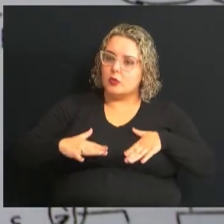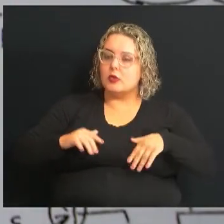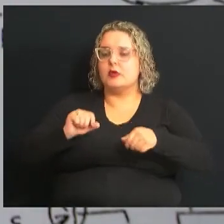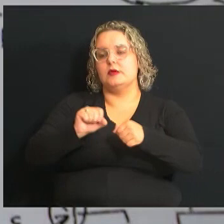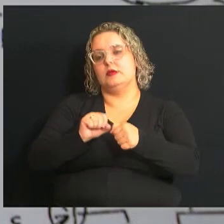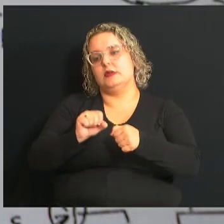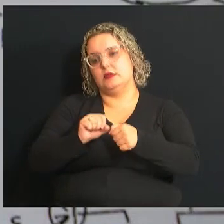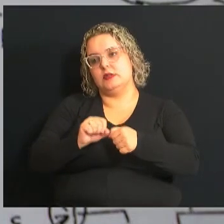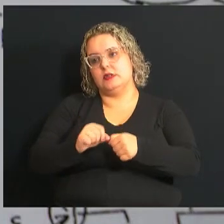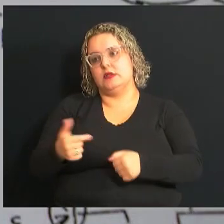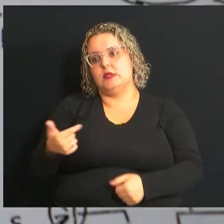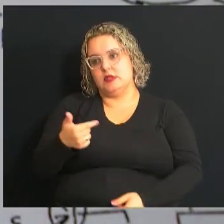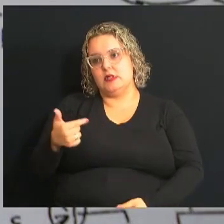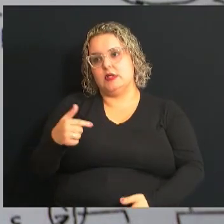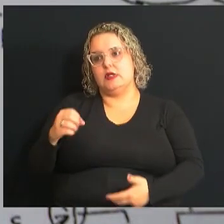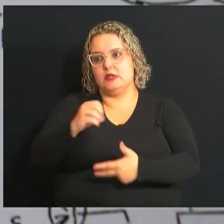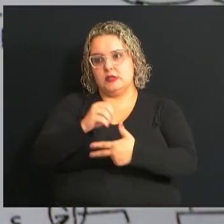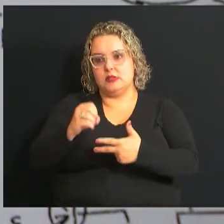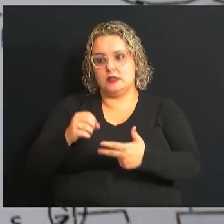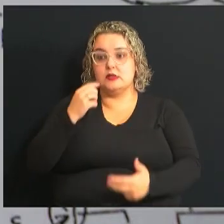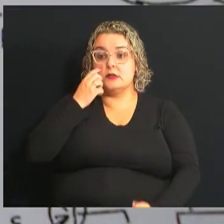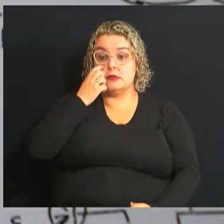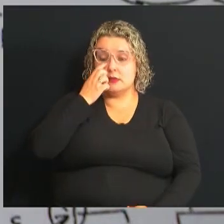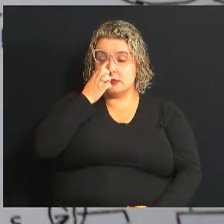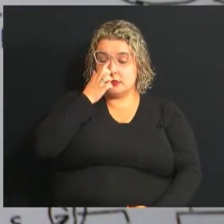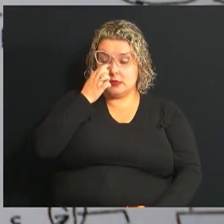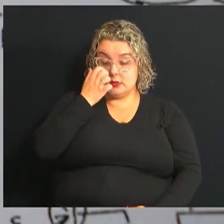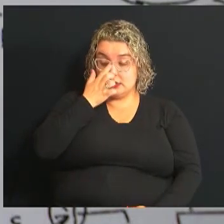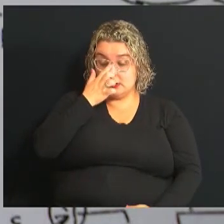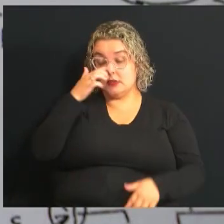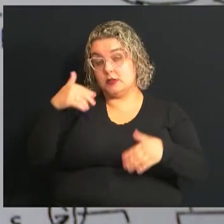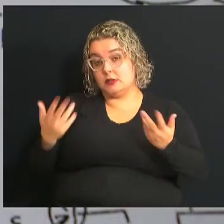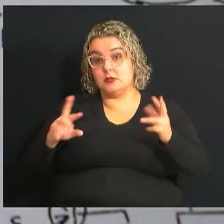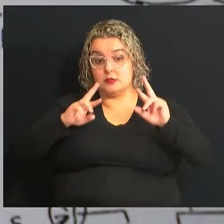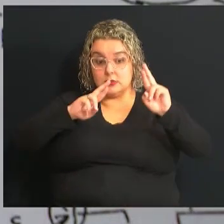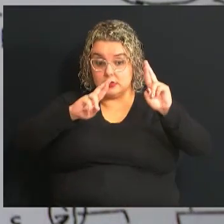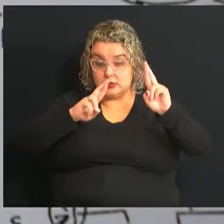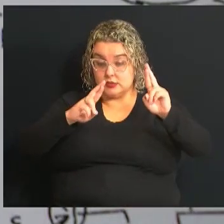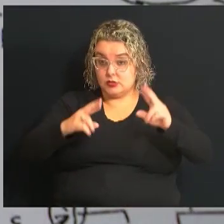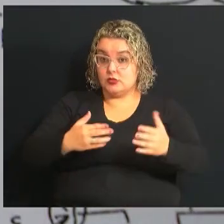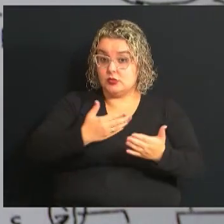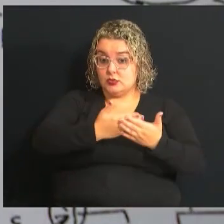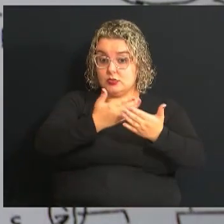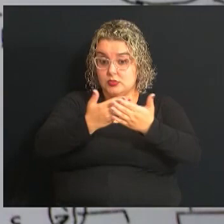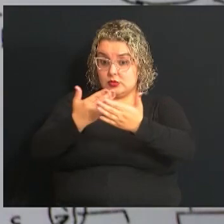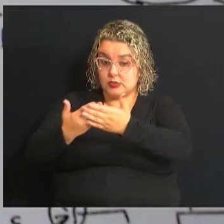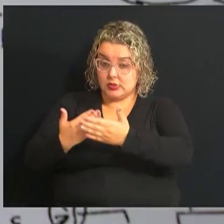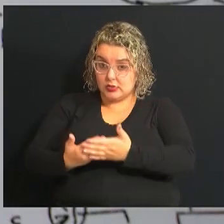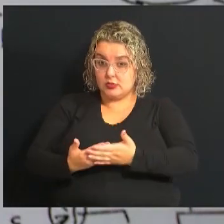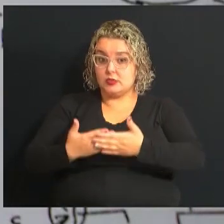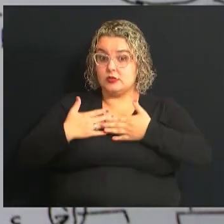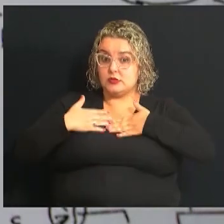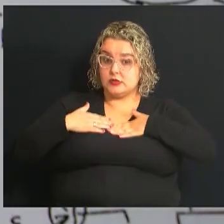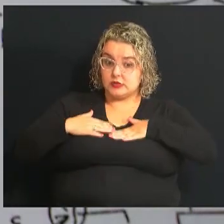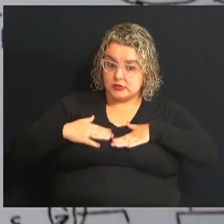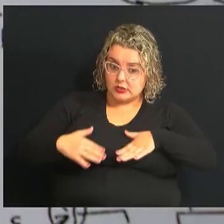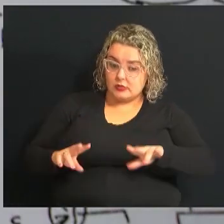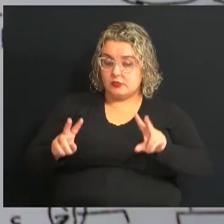essa segunda aplicação do Enem. Então, a expectativa dos estudantes, eles estão tranquilos? Tem